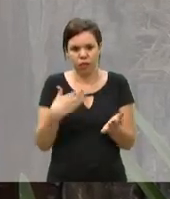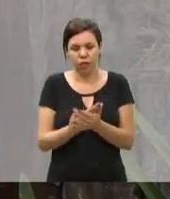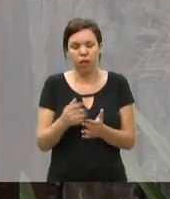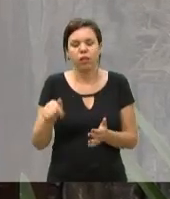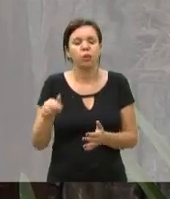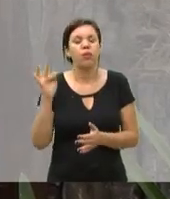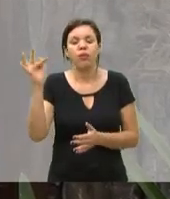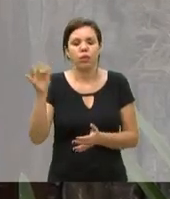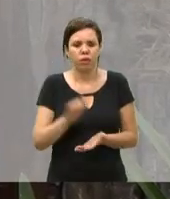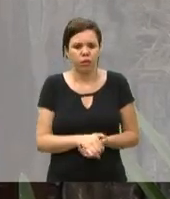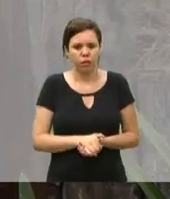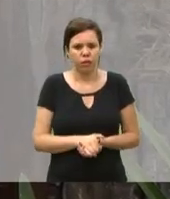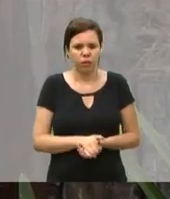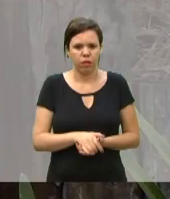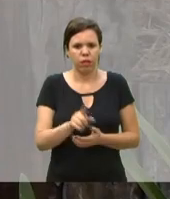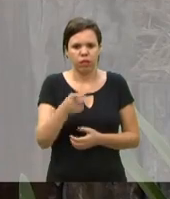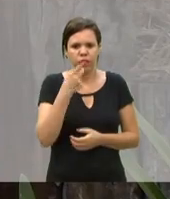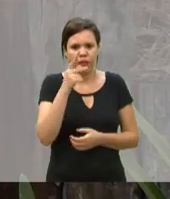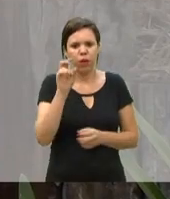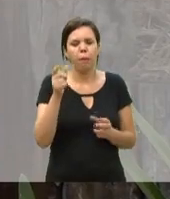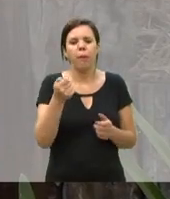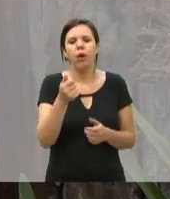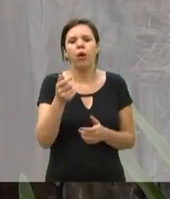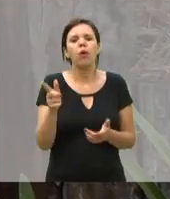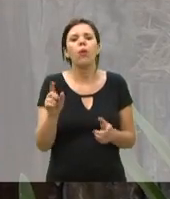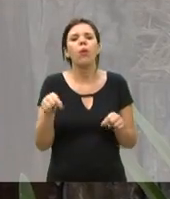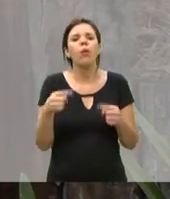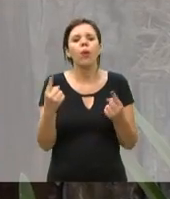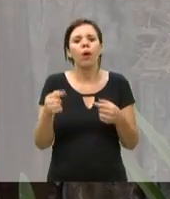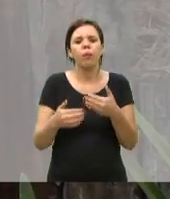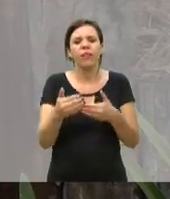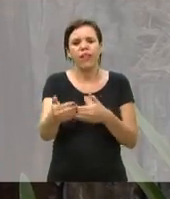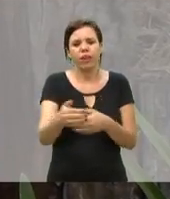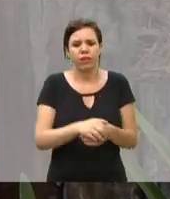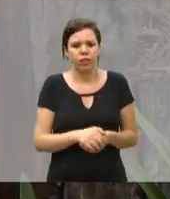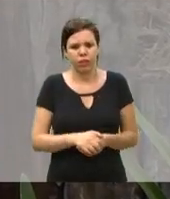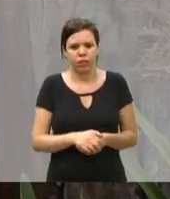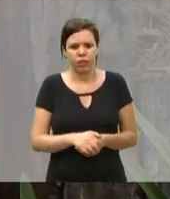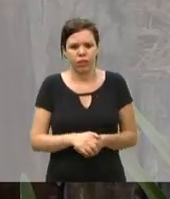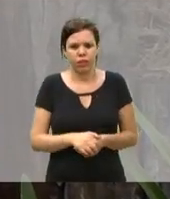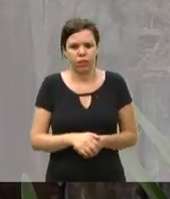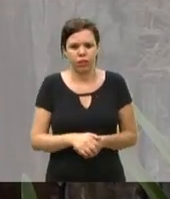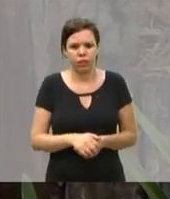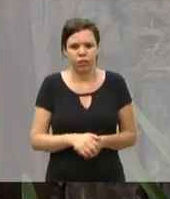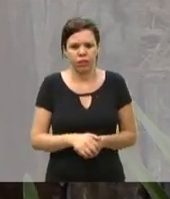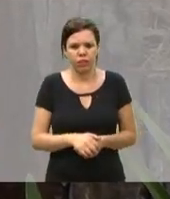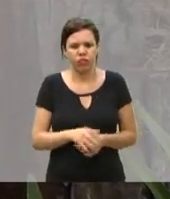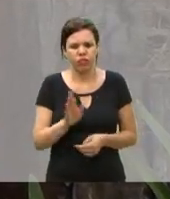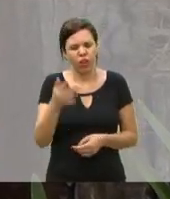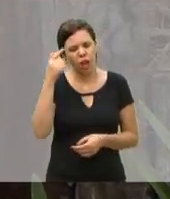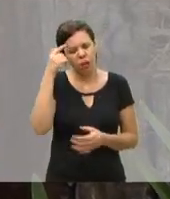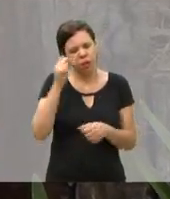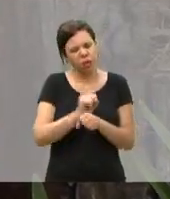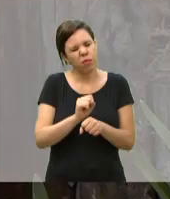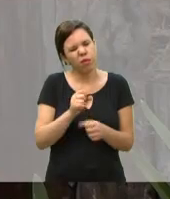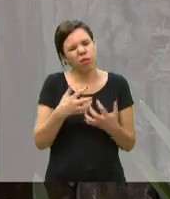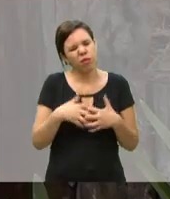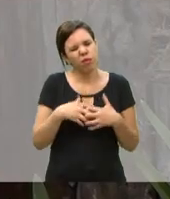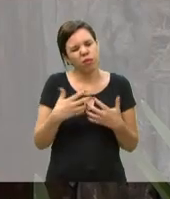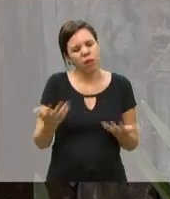para o futuro. Você falou um pouquinho, né? Quais são os desafios daqui para frente? Já pararam para